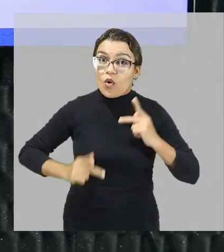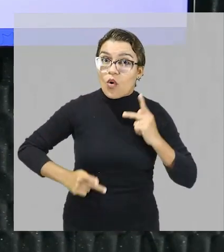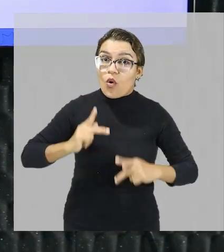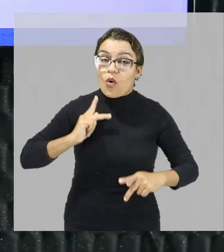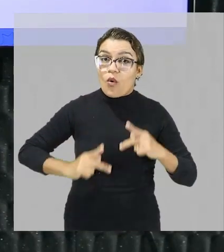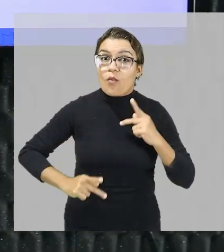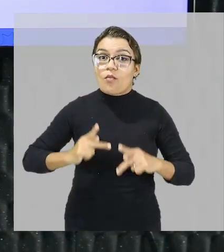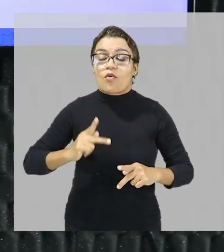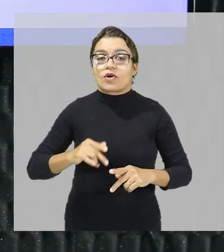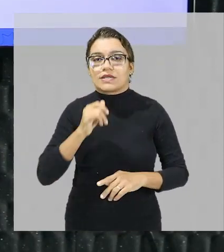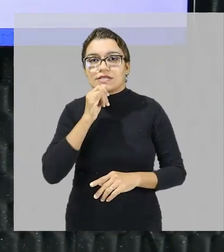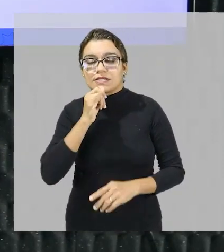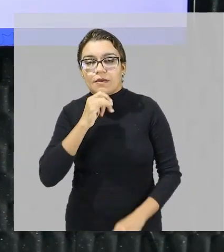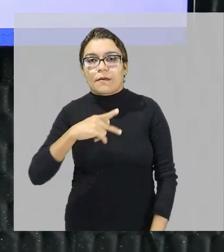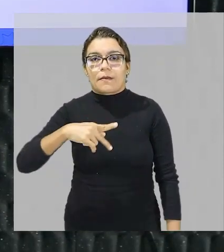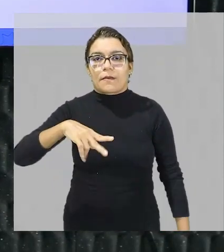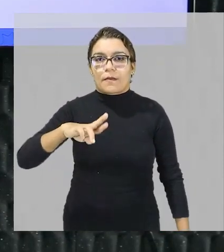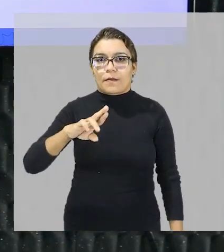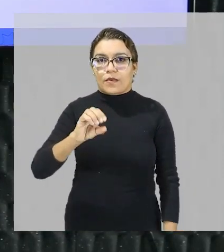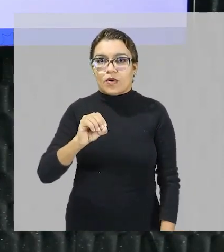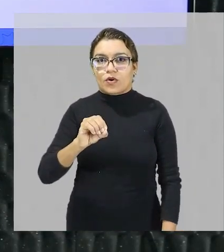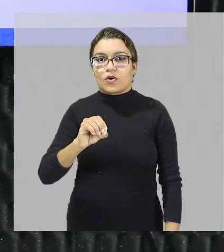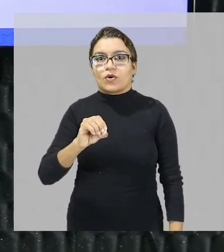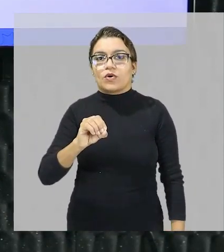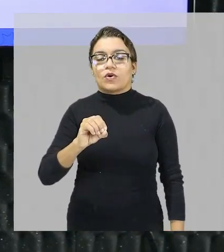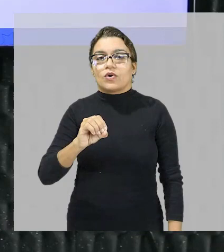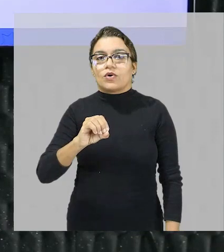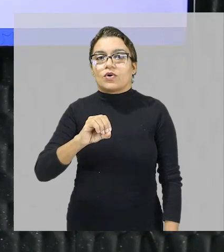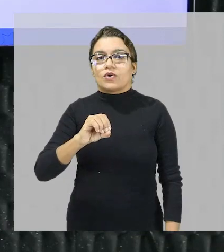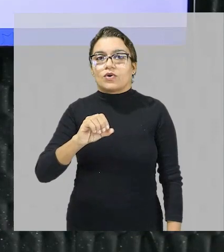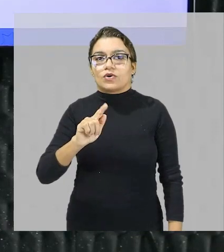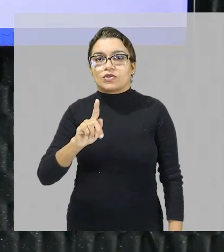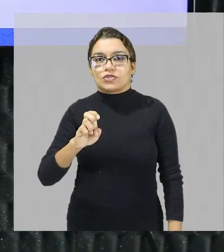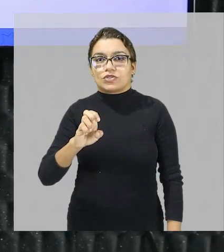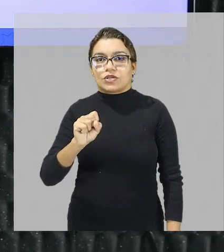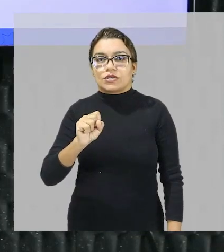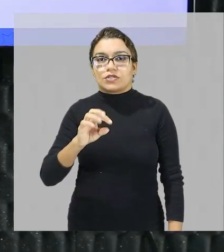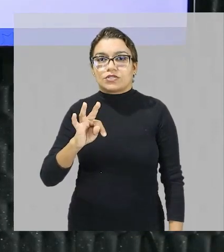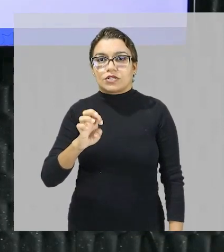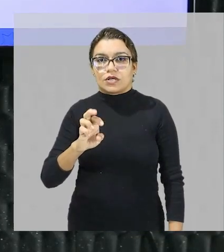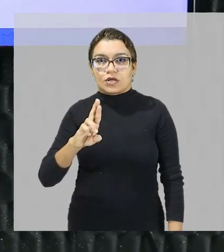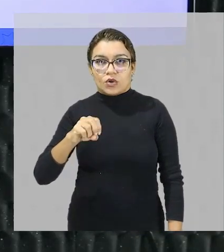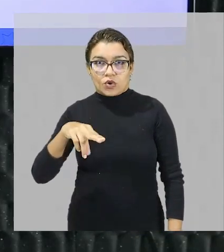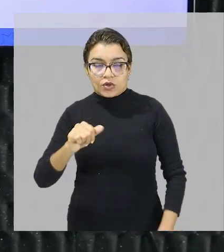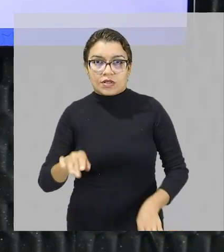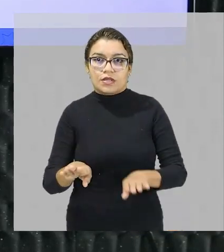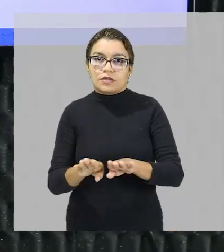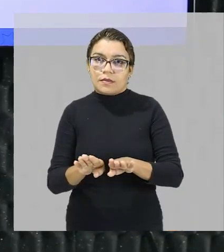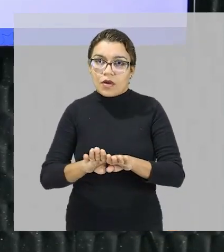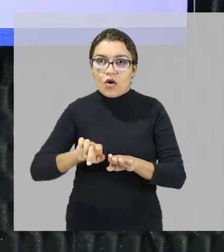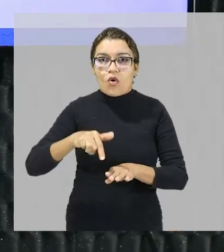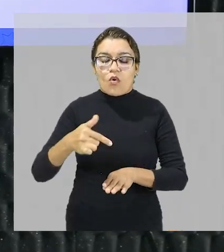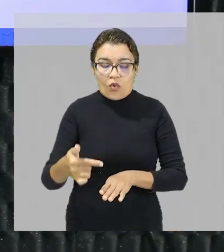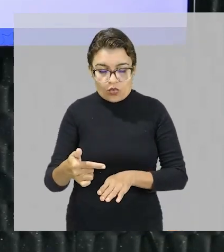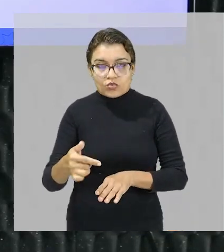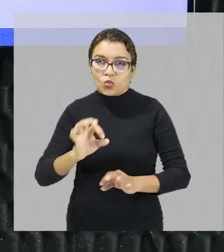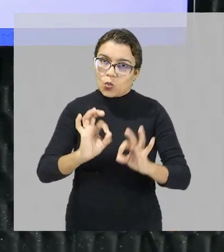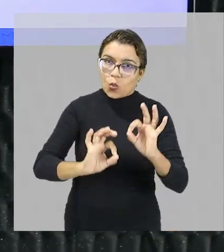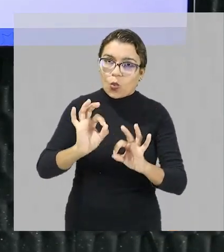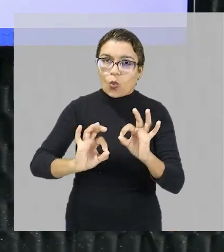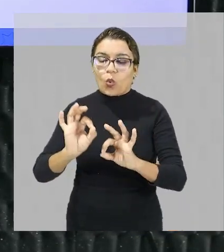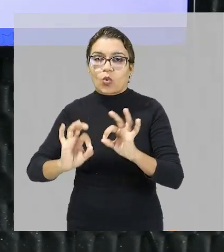tem a progesterona e os estrógenos, né? Que também ali vão estar controlando